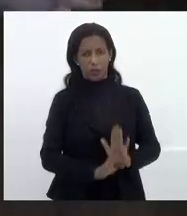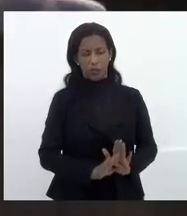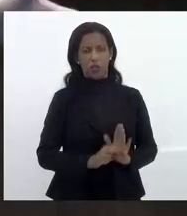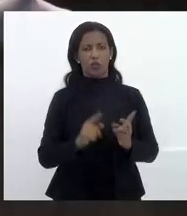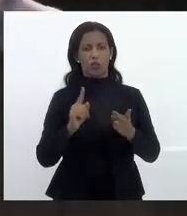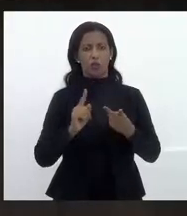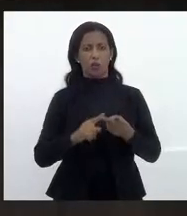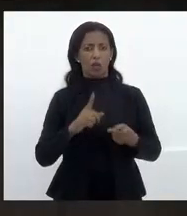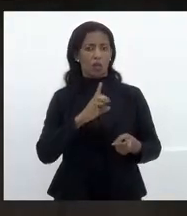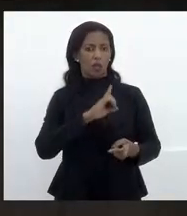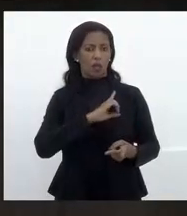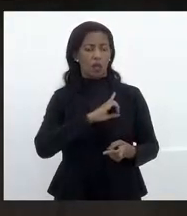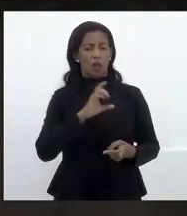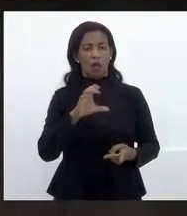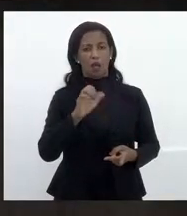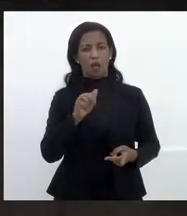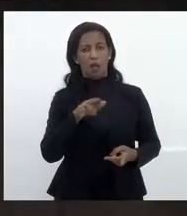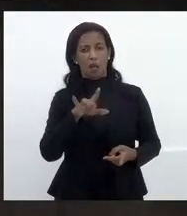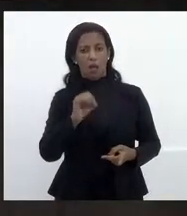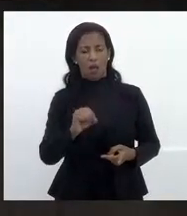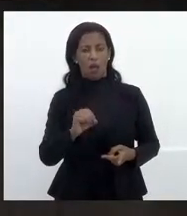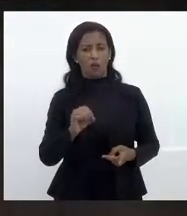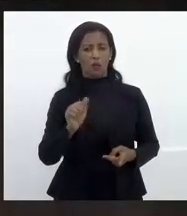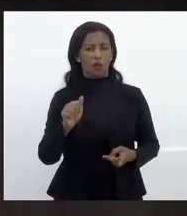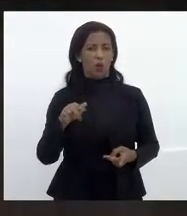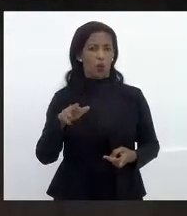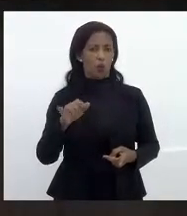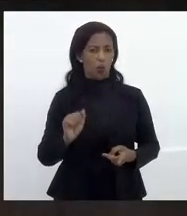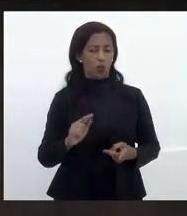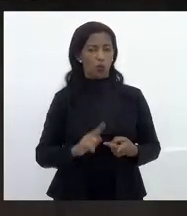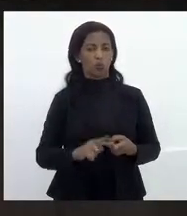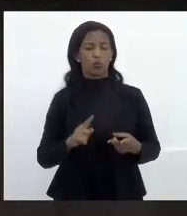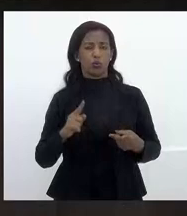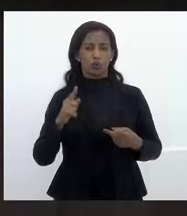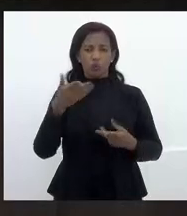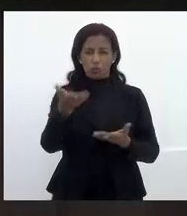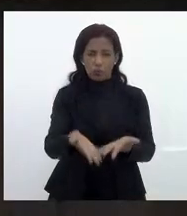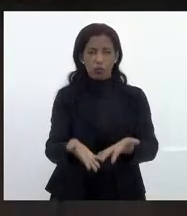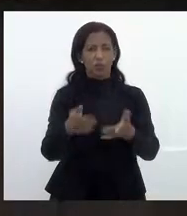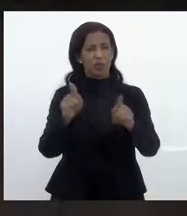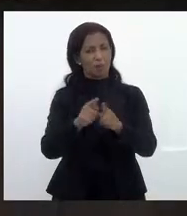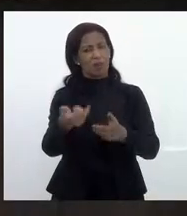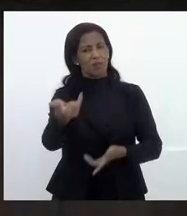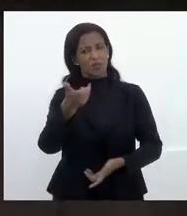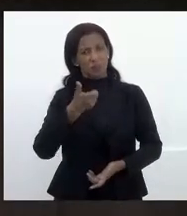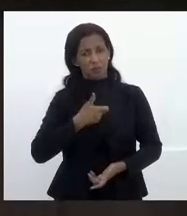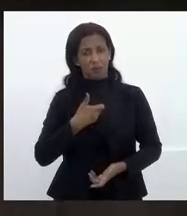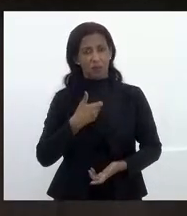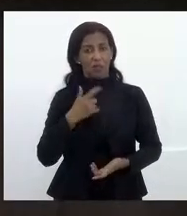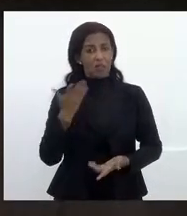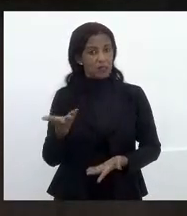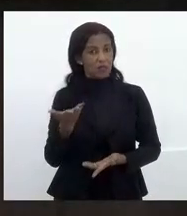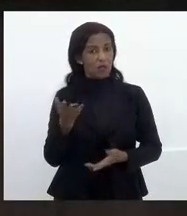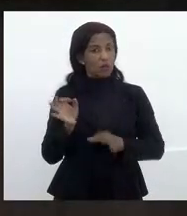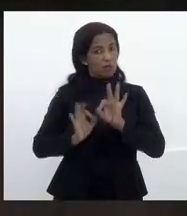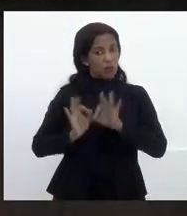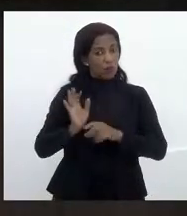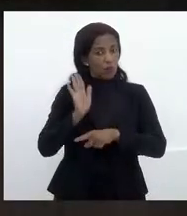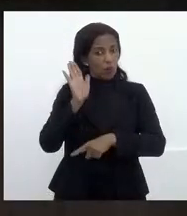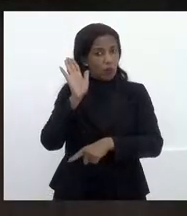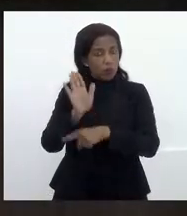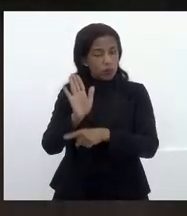deputado Carlos Augusto vossa excelência com presidente da condição de servidor já havia falado tá portanto no intuito